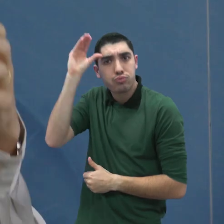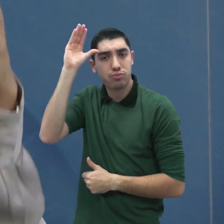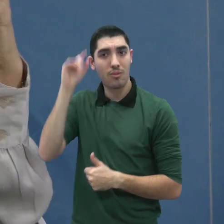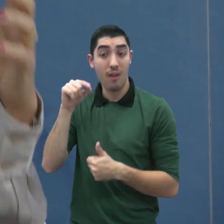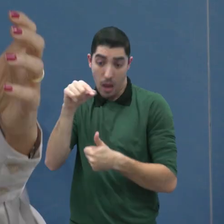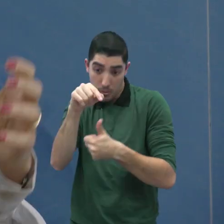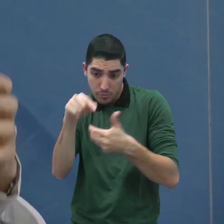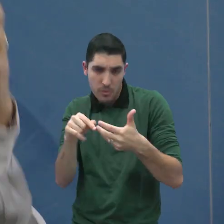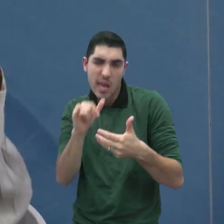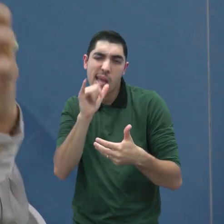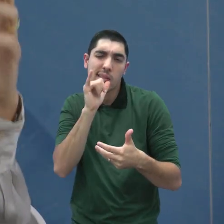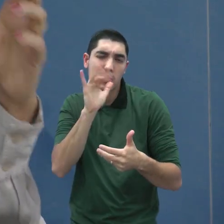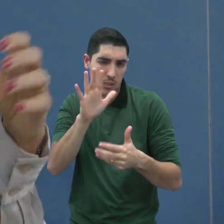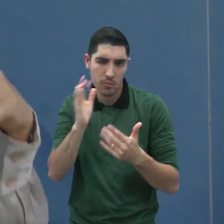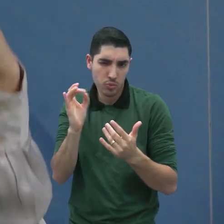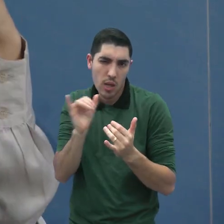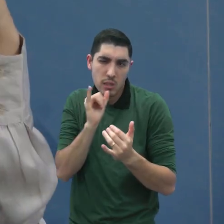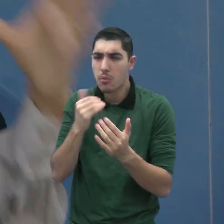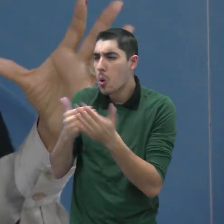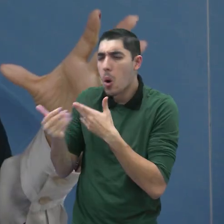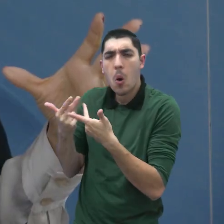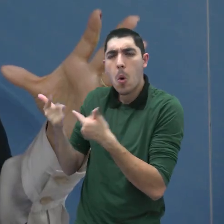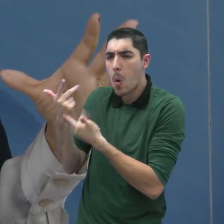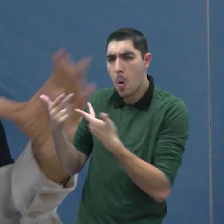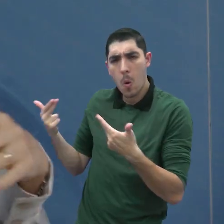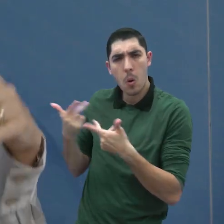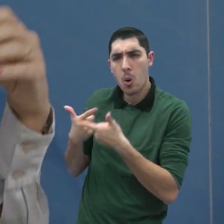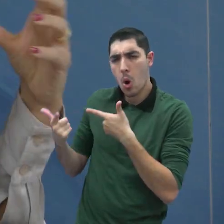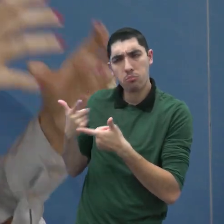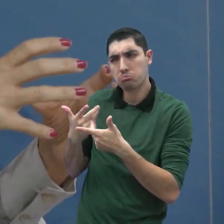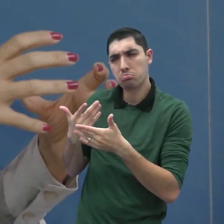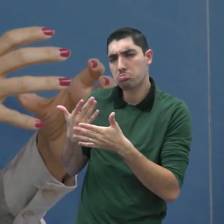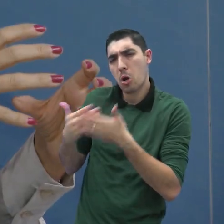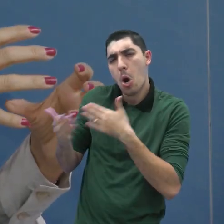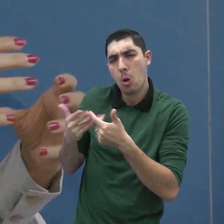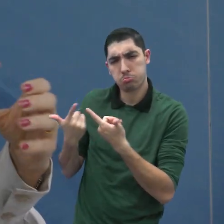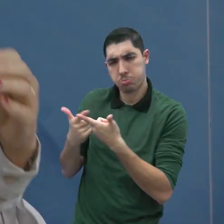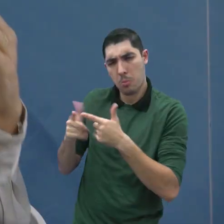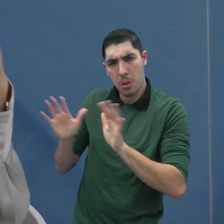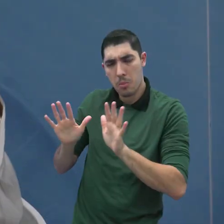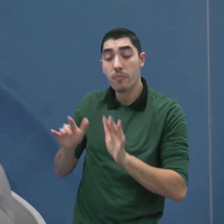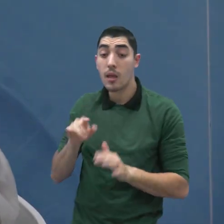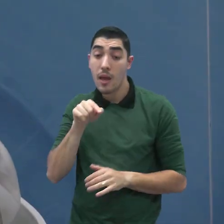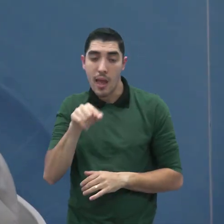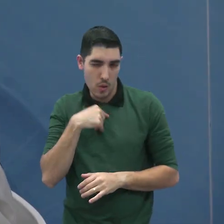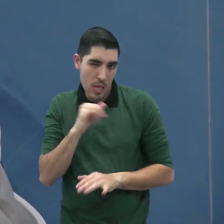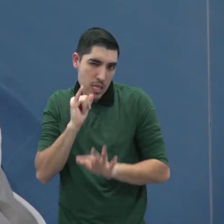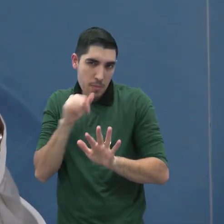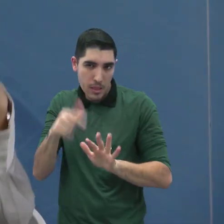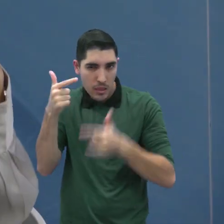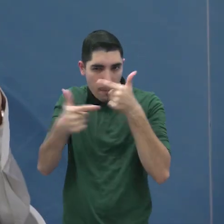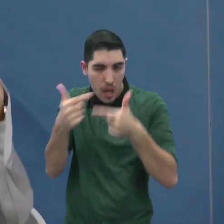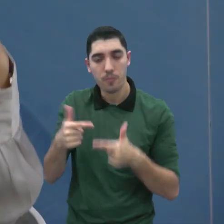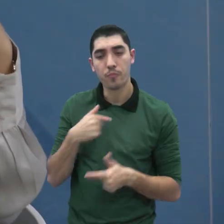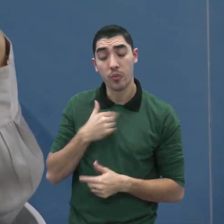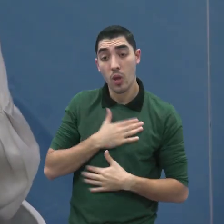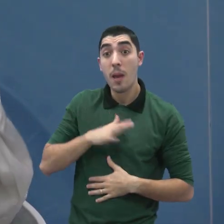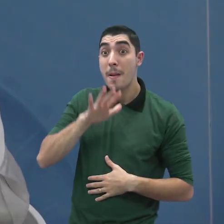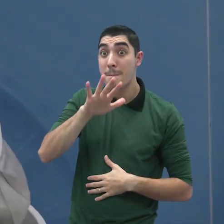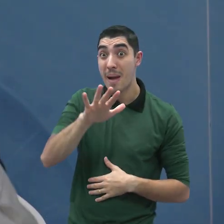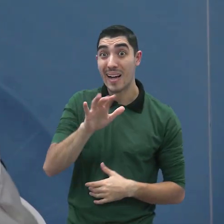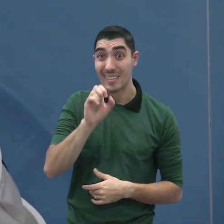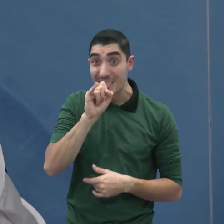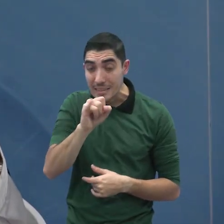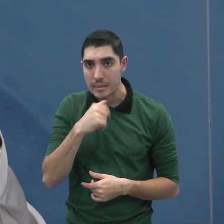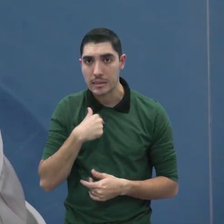a pessoa, para pertencer ao grupo do time ou da religião, ela coloca o pensamento fica